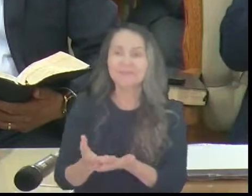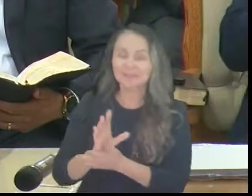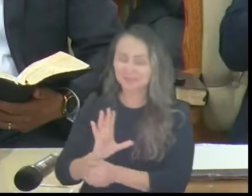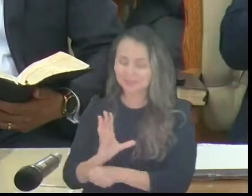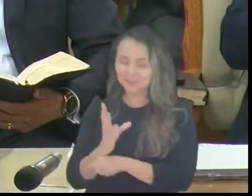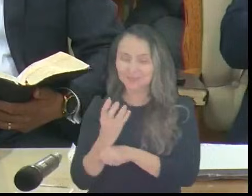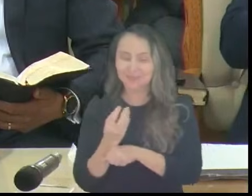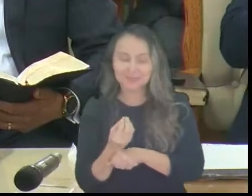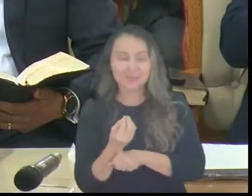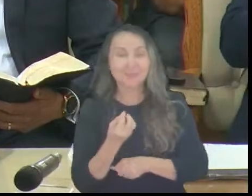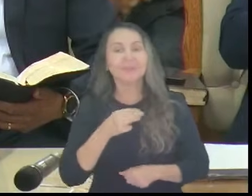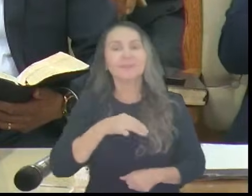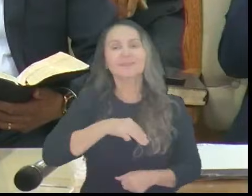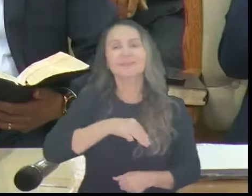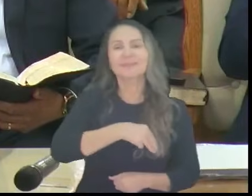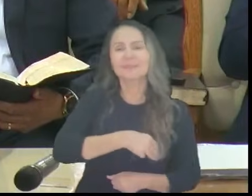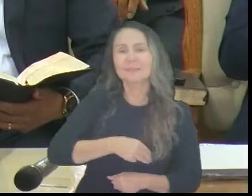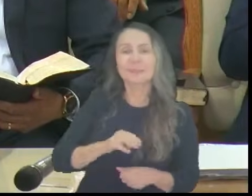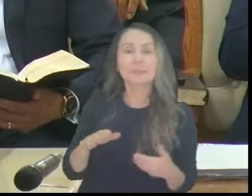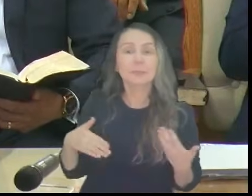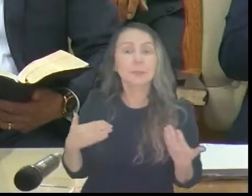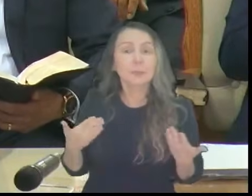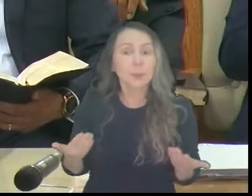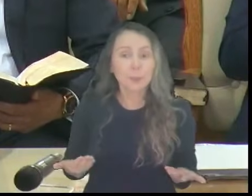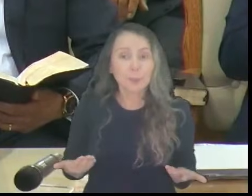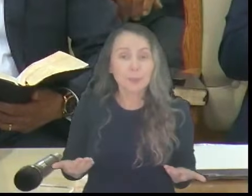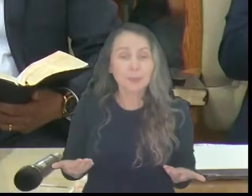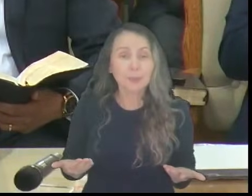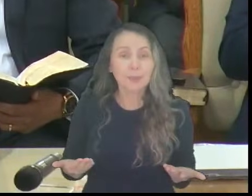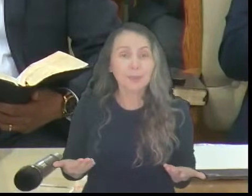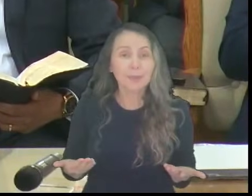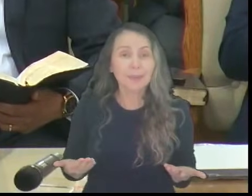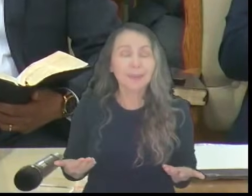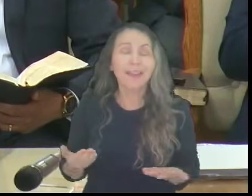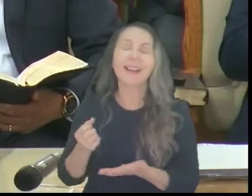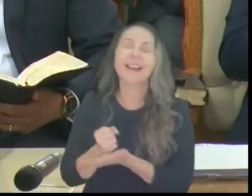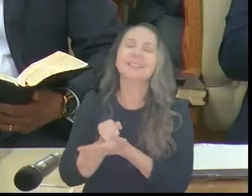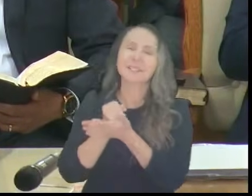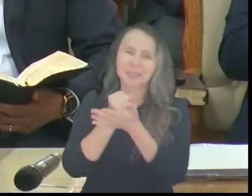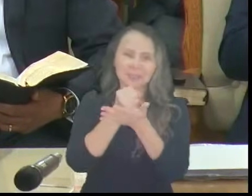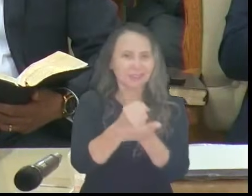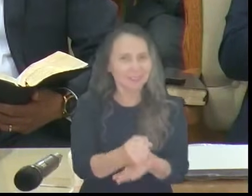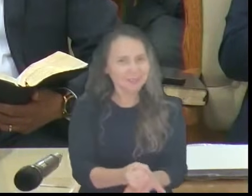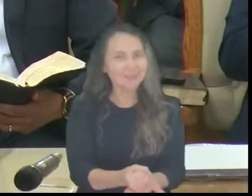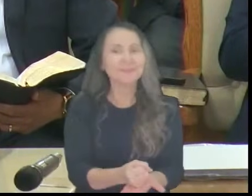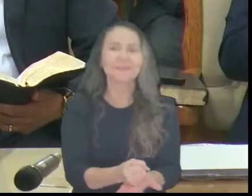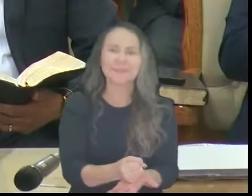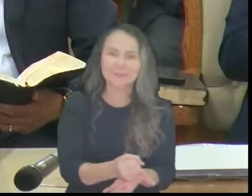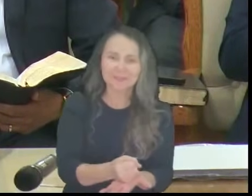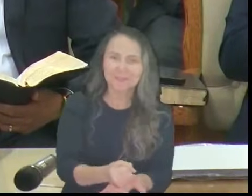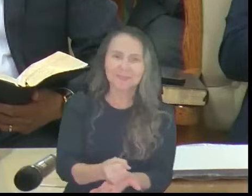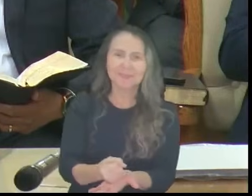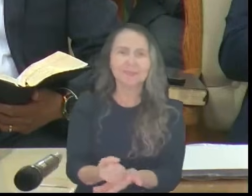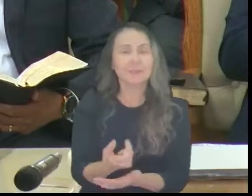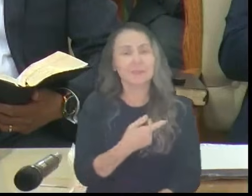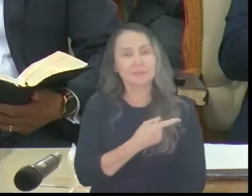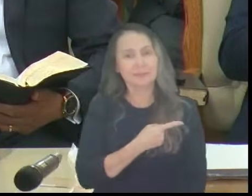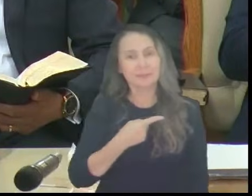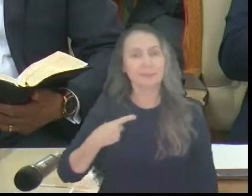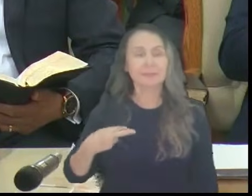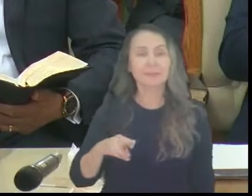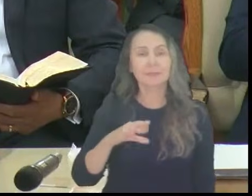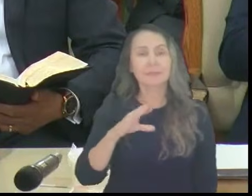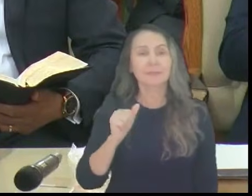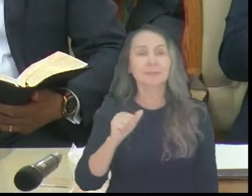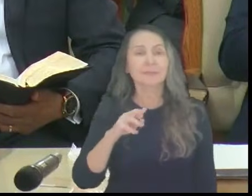igreja na terra é fazer benefício, irmão. Pastor Ricardo acabou de